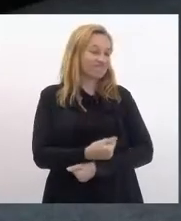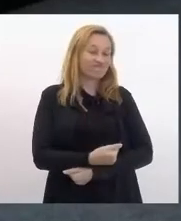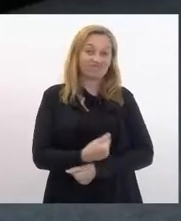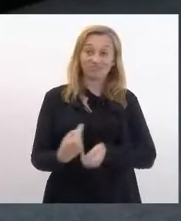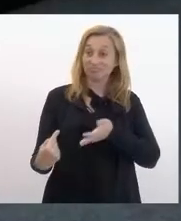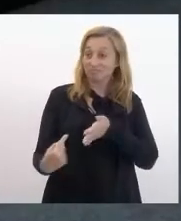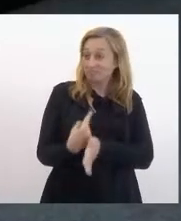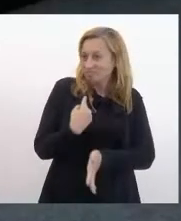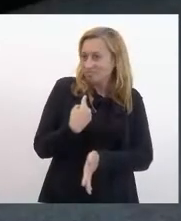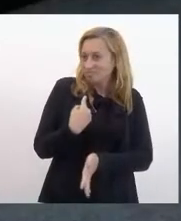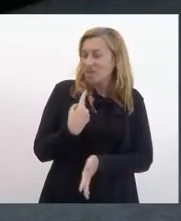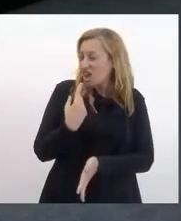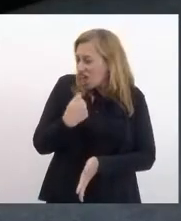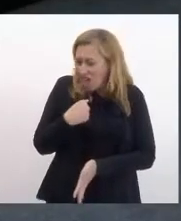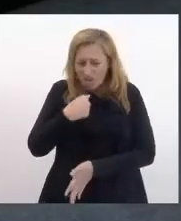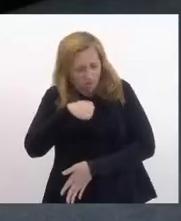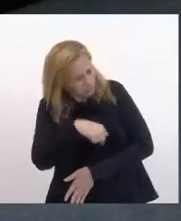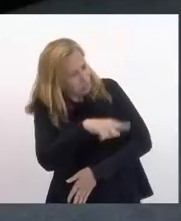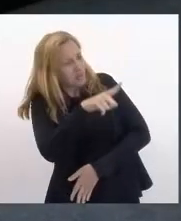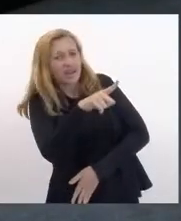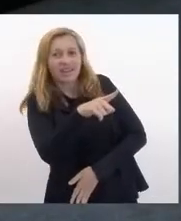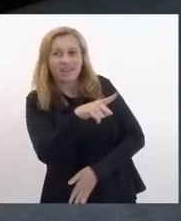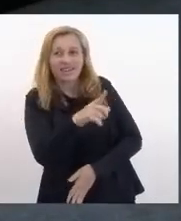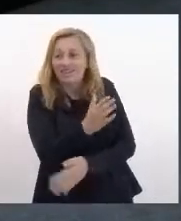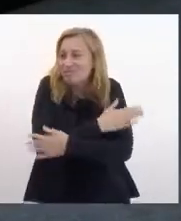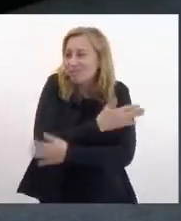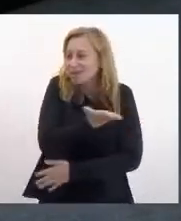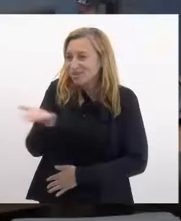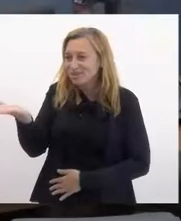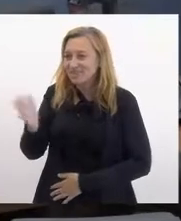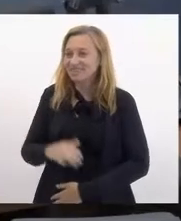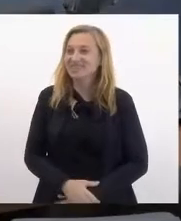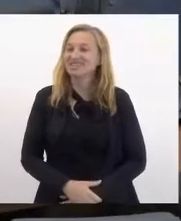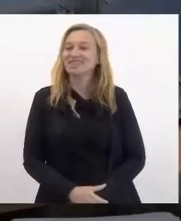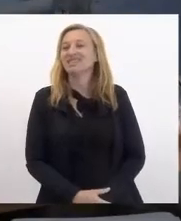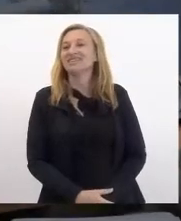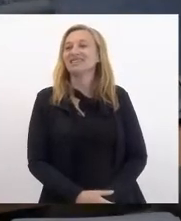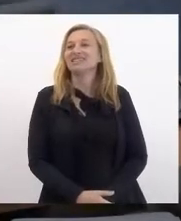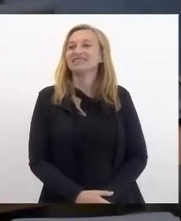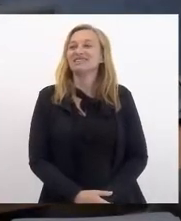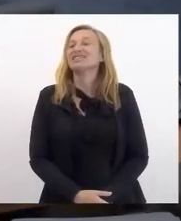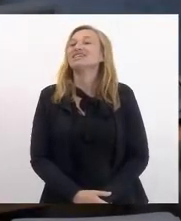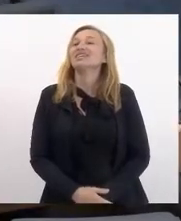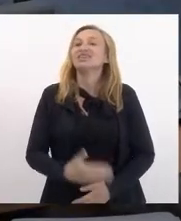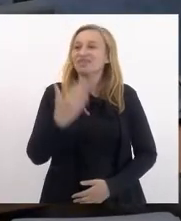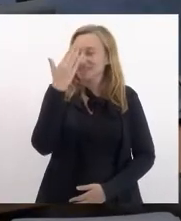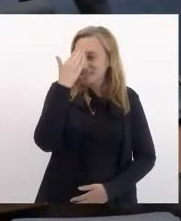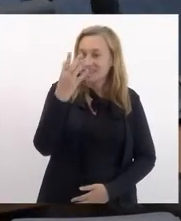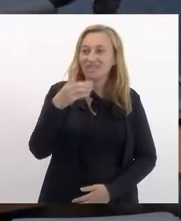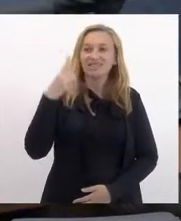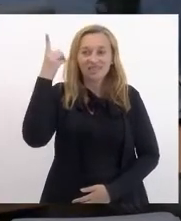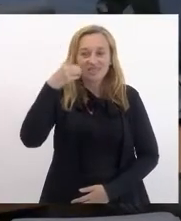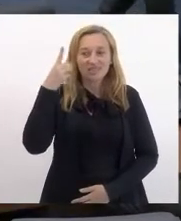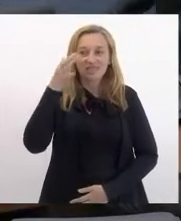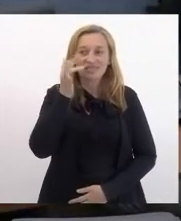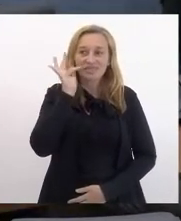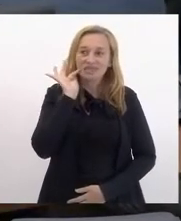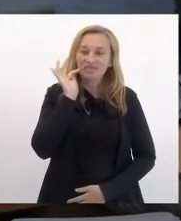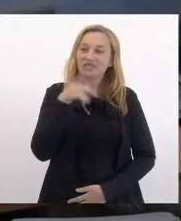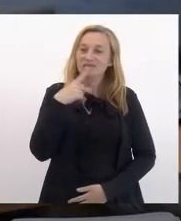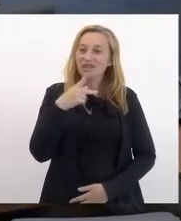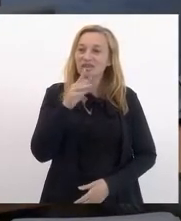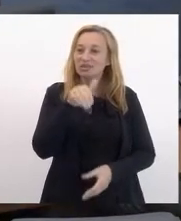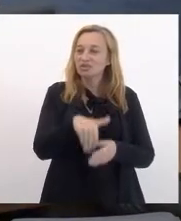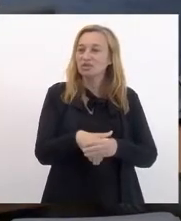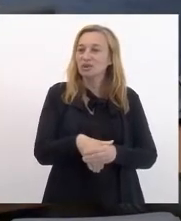pergunta por mim, diz que fui por aí. Este um abraço para vocês. Obrigada, deputada. Deputado Flávio Serafini para a declaração